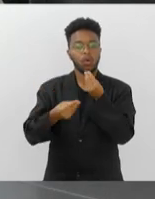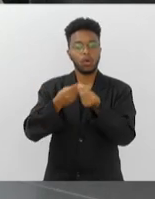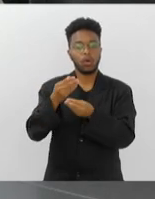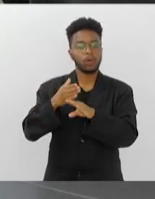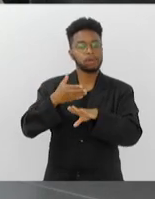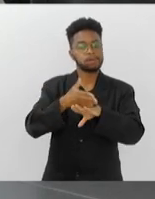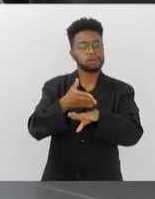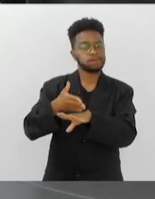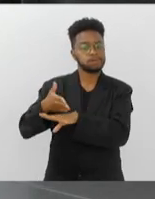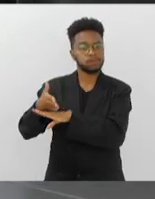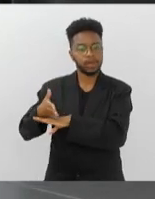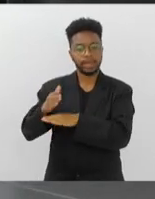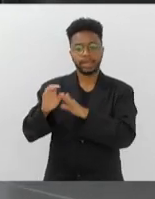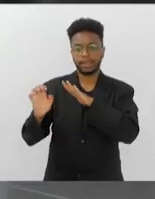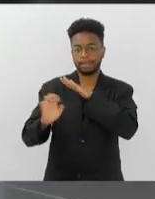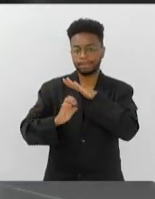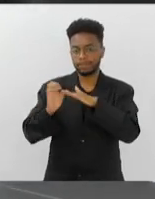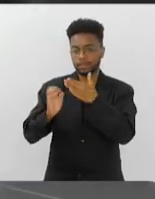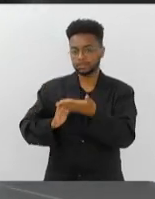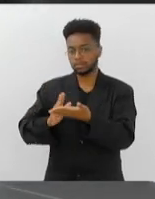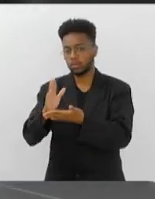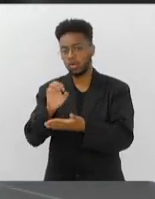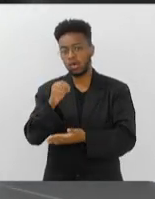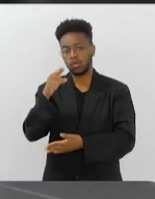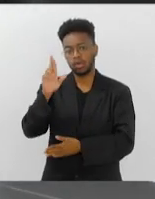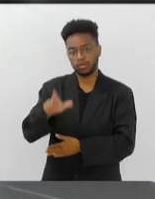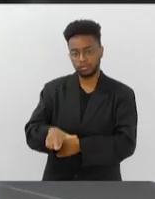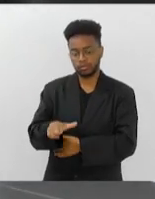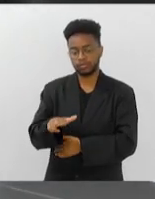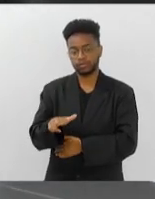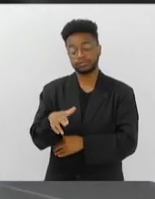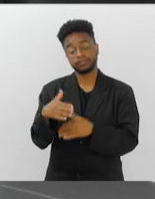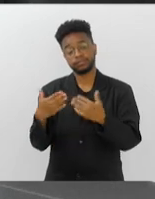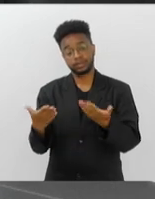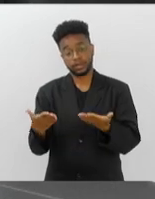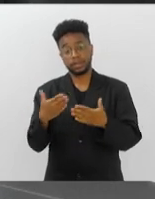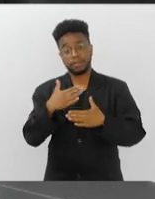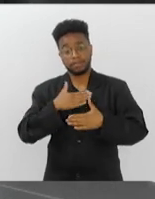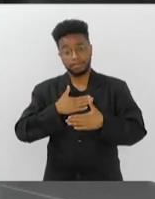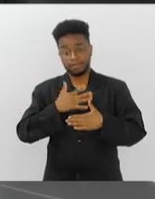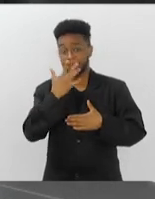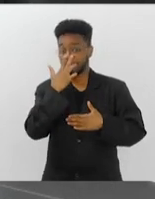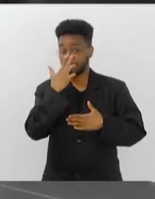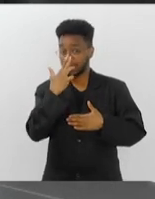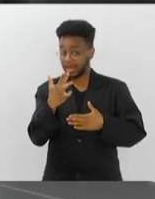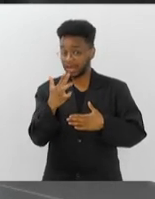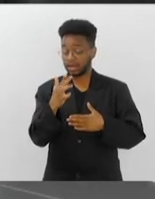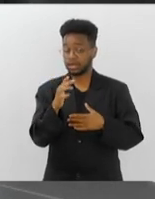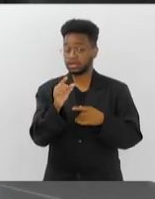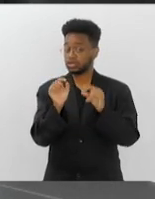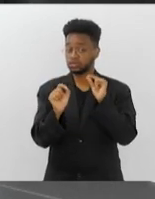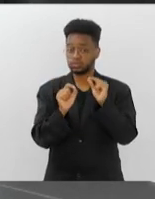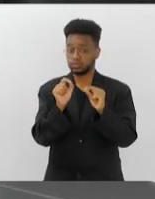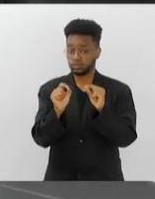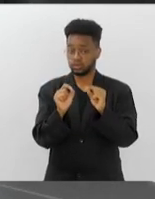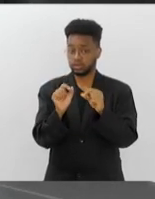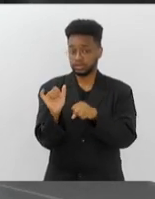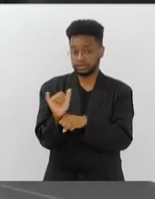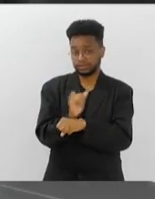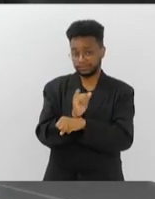de determinadas empresas em detrimento de outras, me parece mais uma forma, mais um